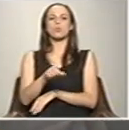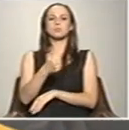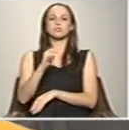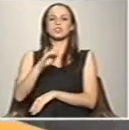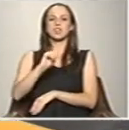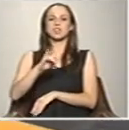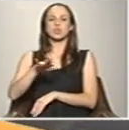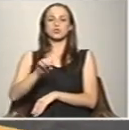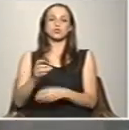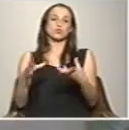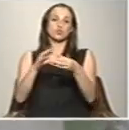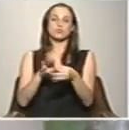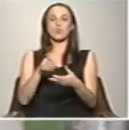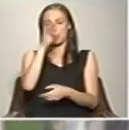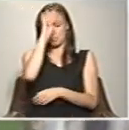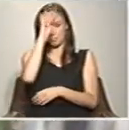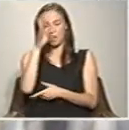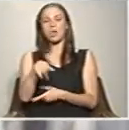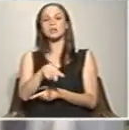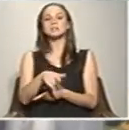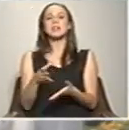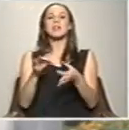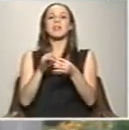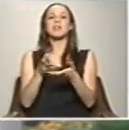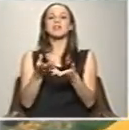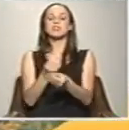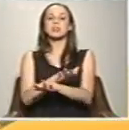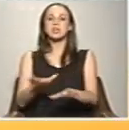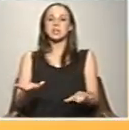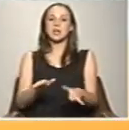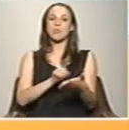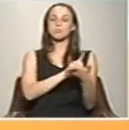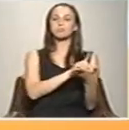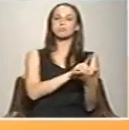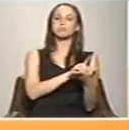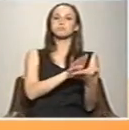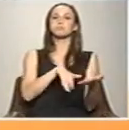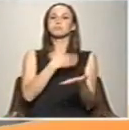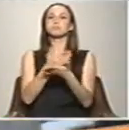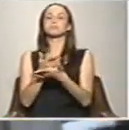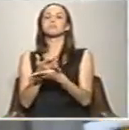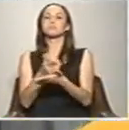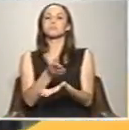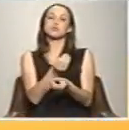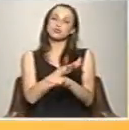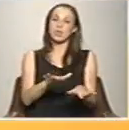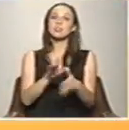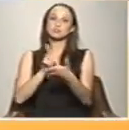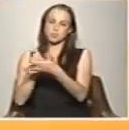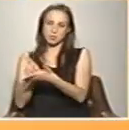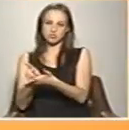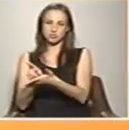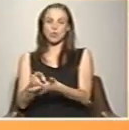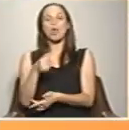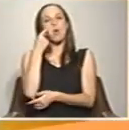Braga, está a realizar uma atividade dirigida a crianças do pré e primeiro ciclo, cujo objetivo é dar a conhecer as